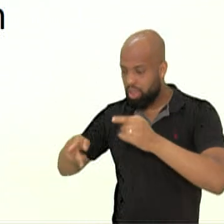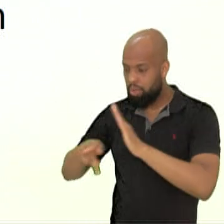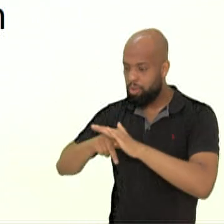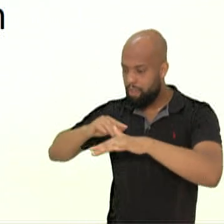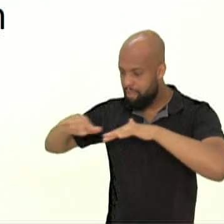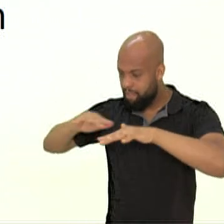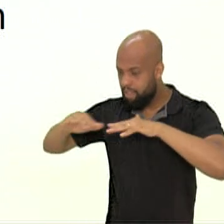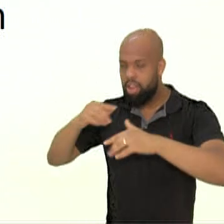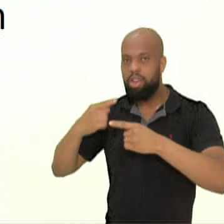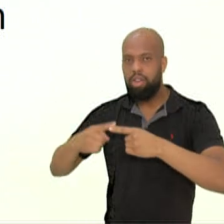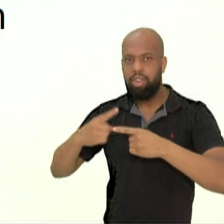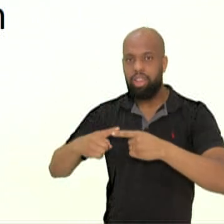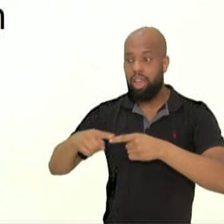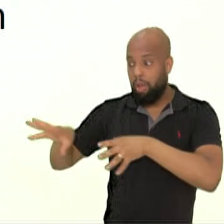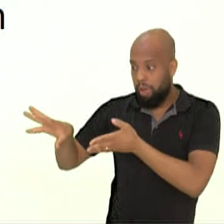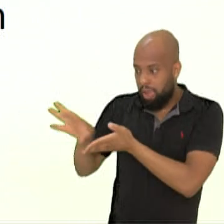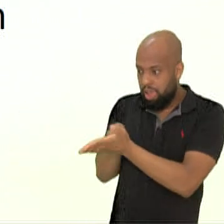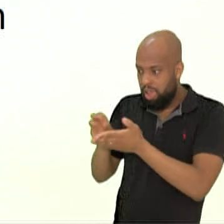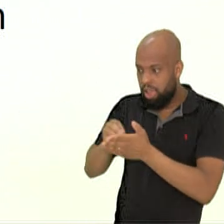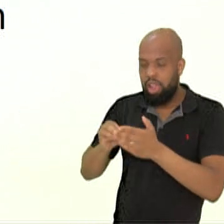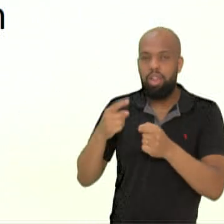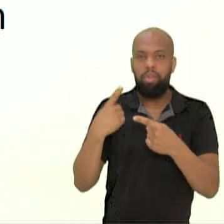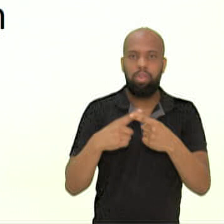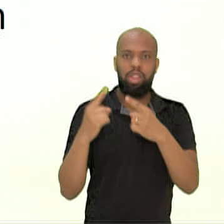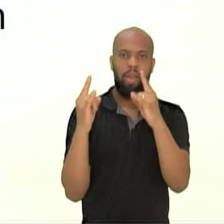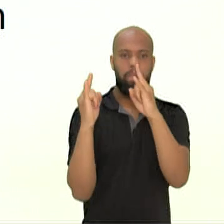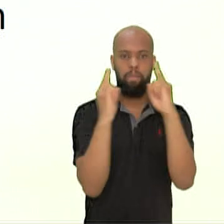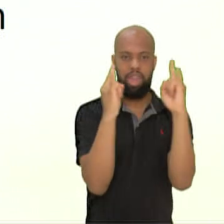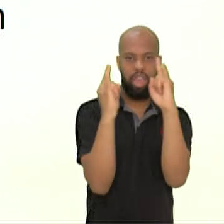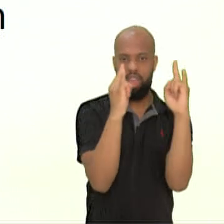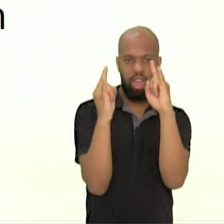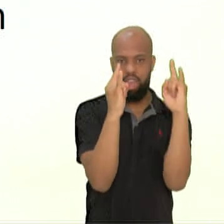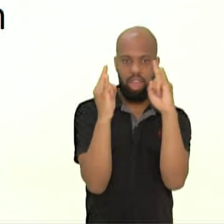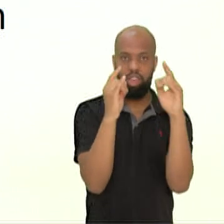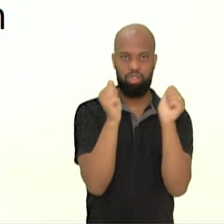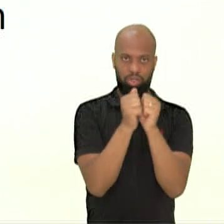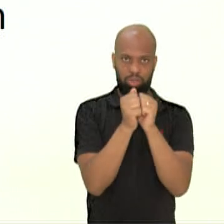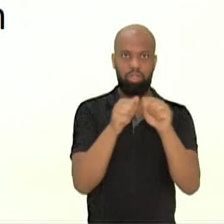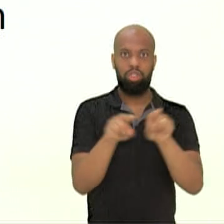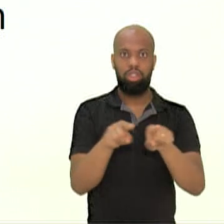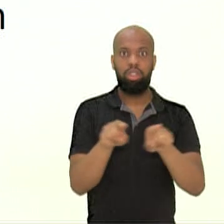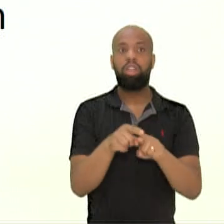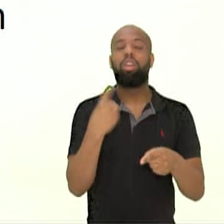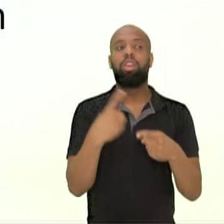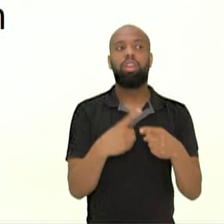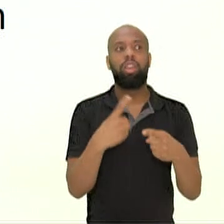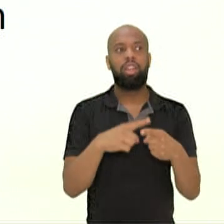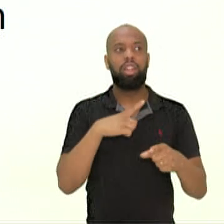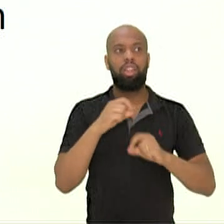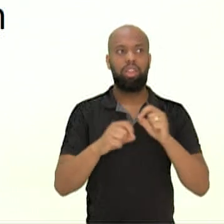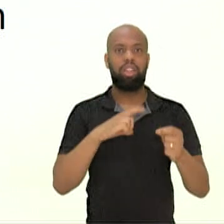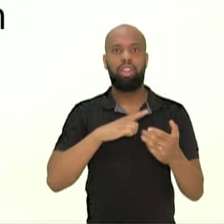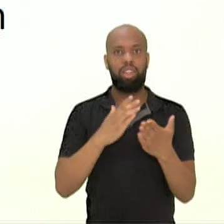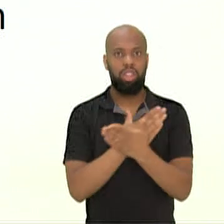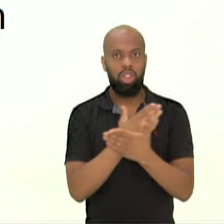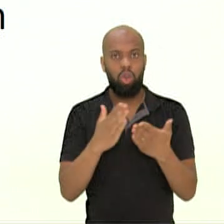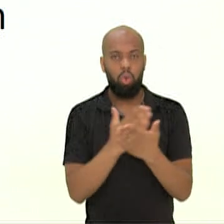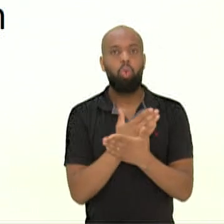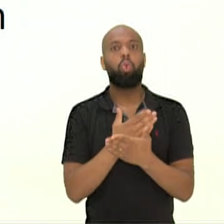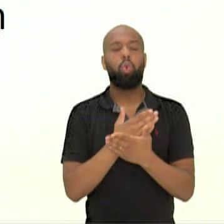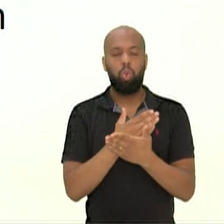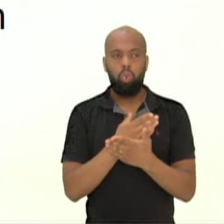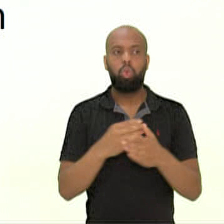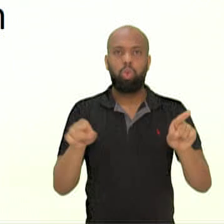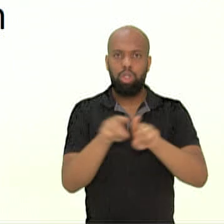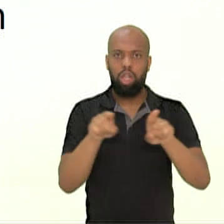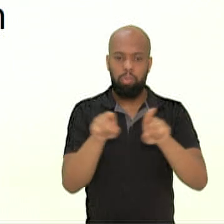não danificar a estrutura do prédio ou da ponte, você vai ter assim esses pesos ali que eles vão estar oscilando. Então,